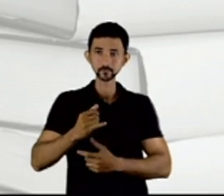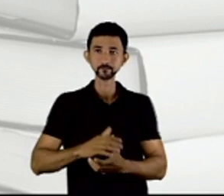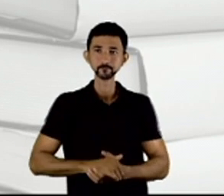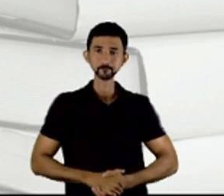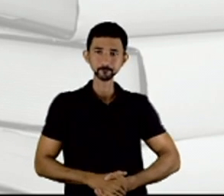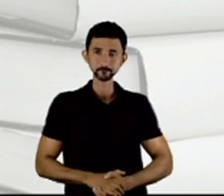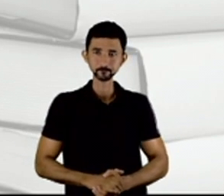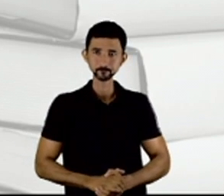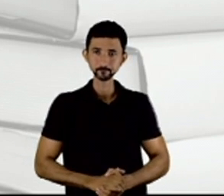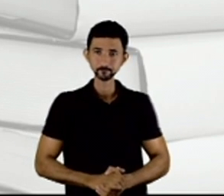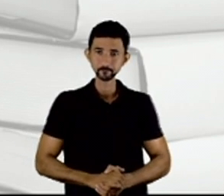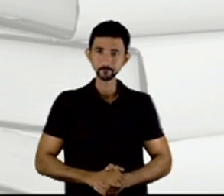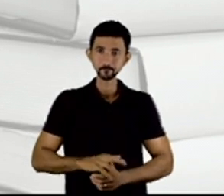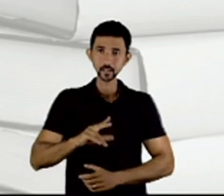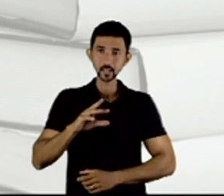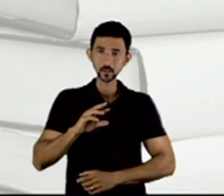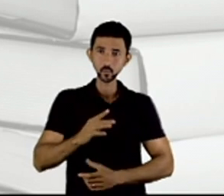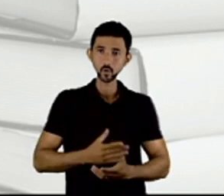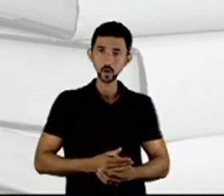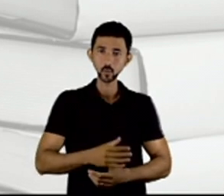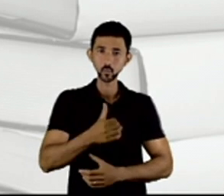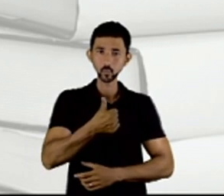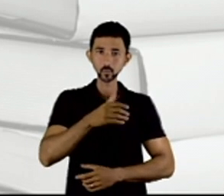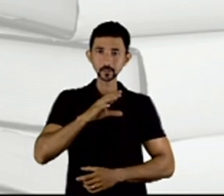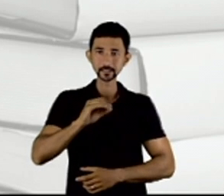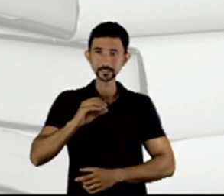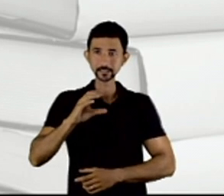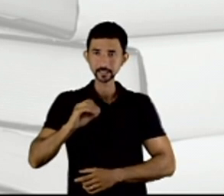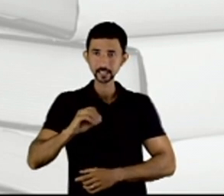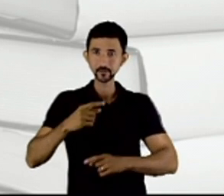100y, que é igual 100 vezes